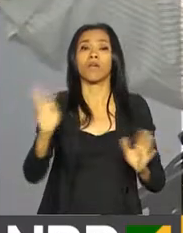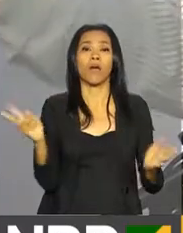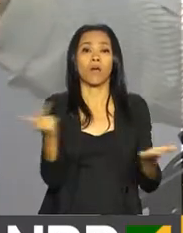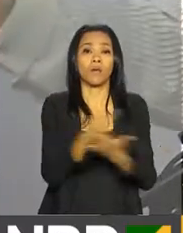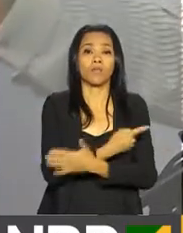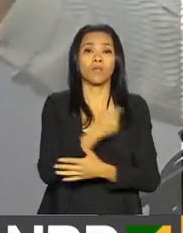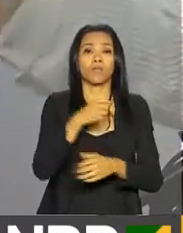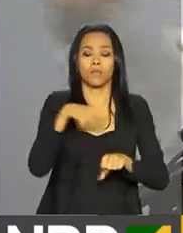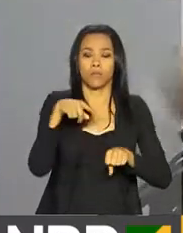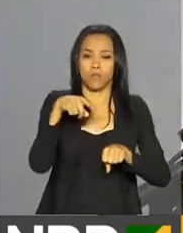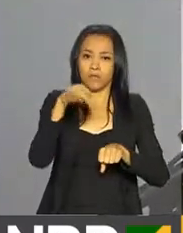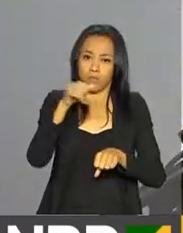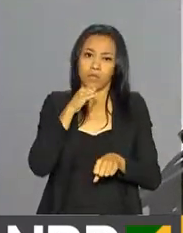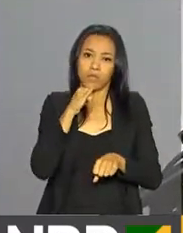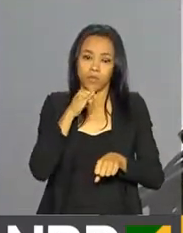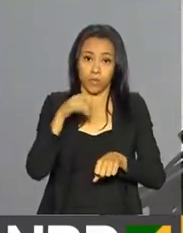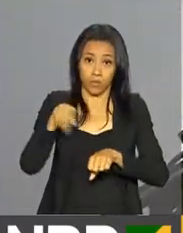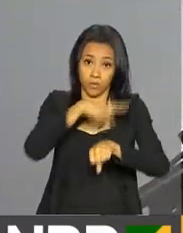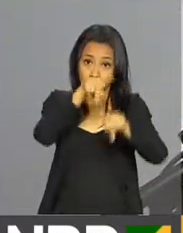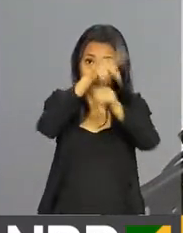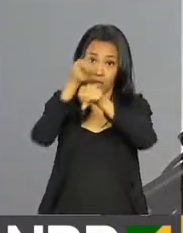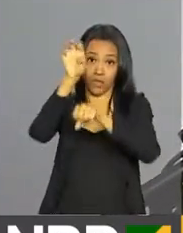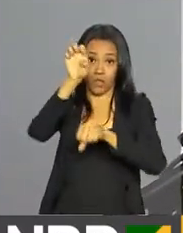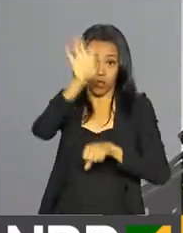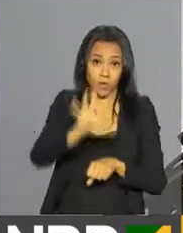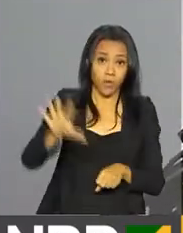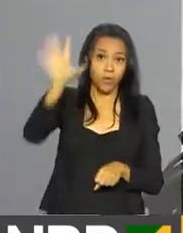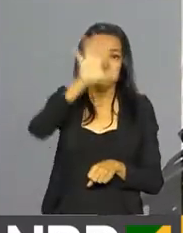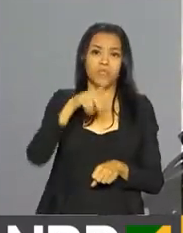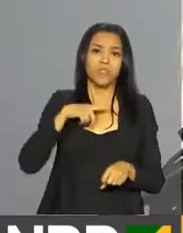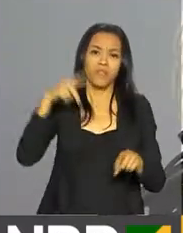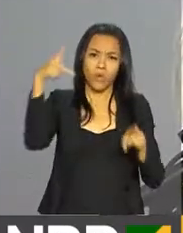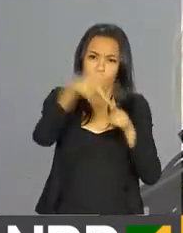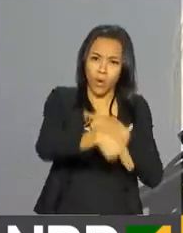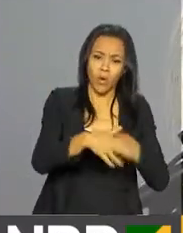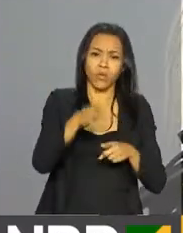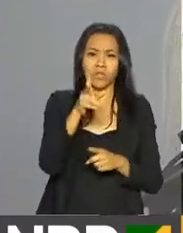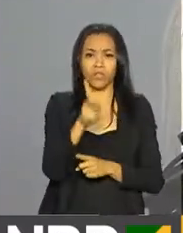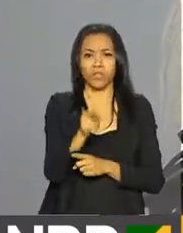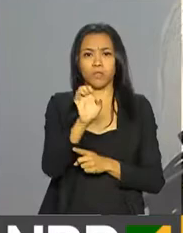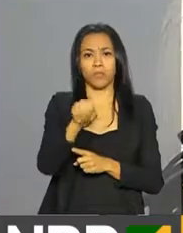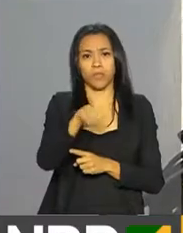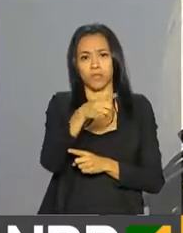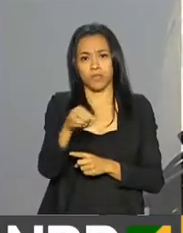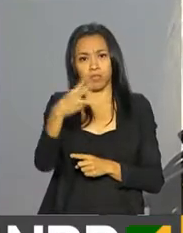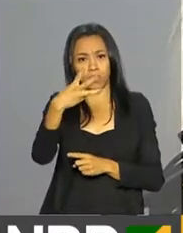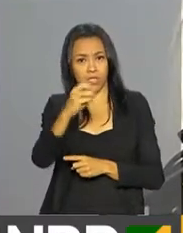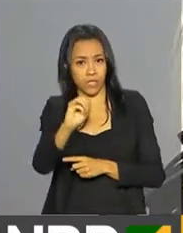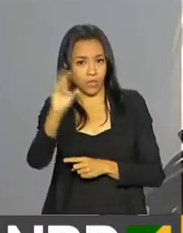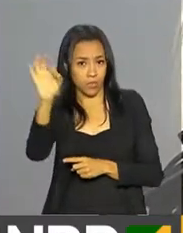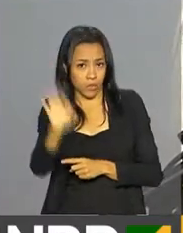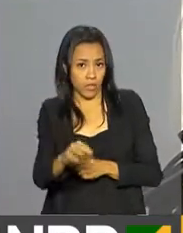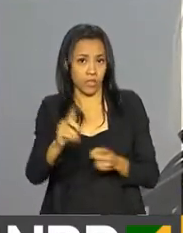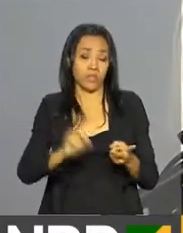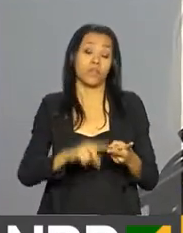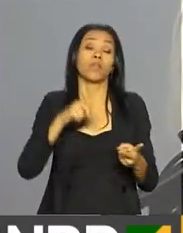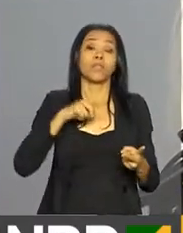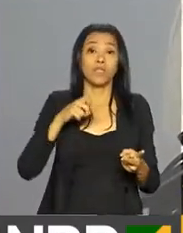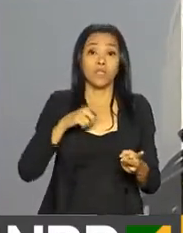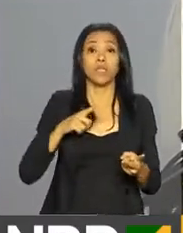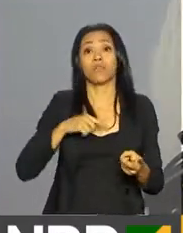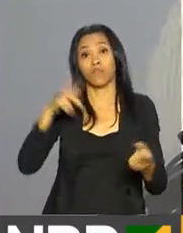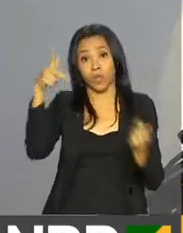estados europeus em que houve corte de pensão de 20 e 30 por cento houve corte de vencimento de servidores